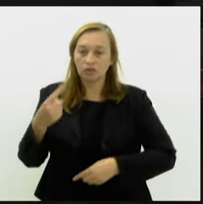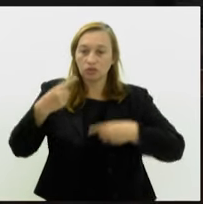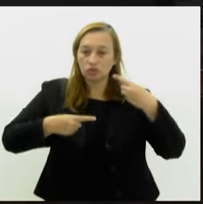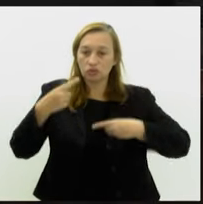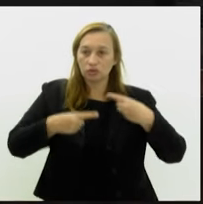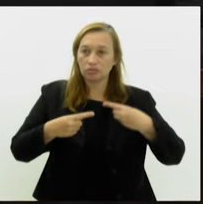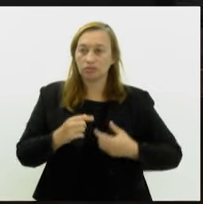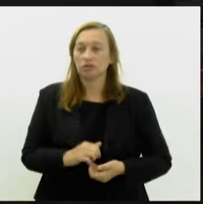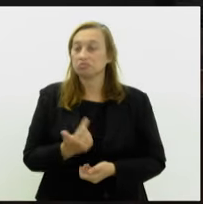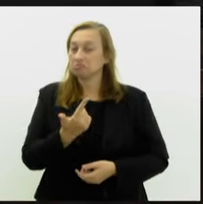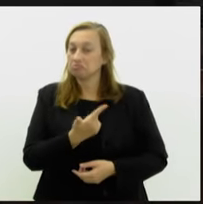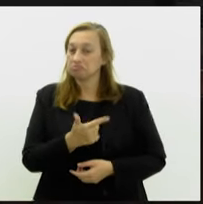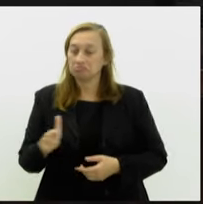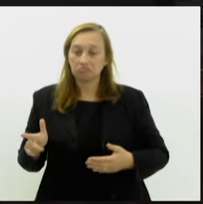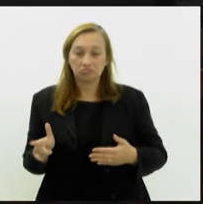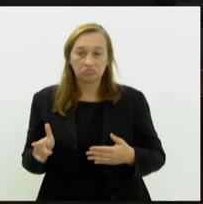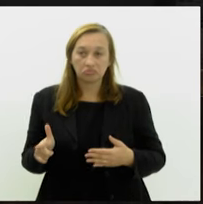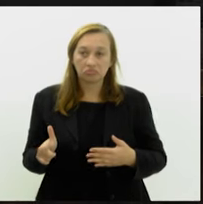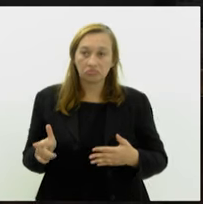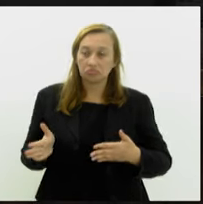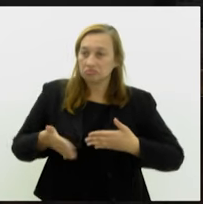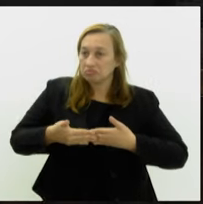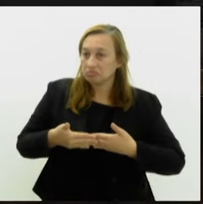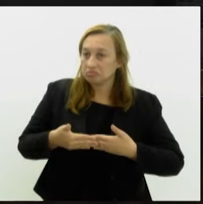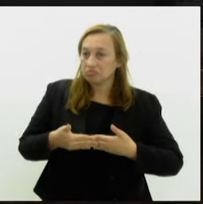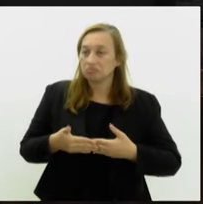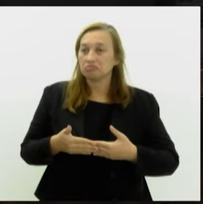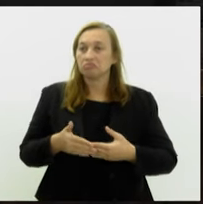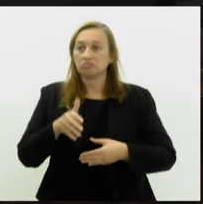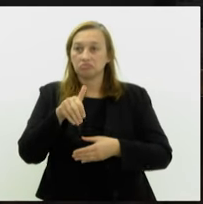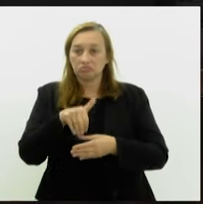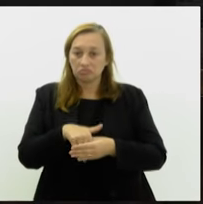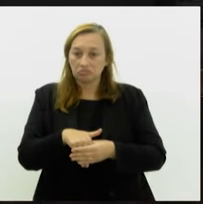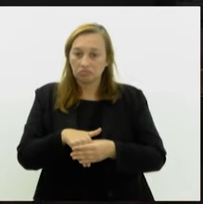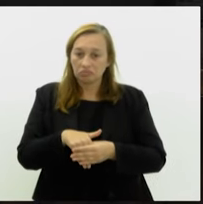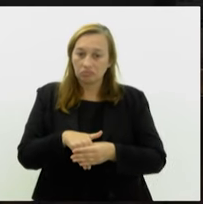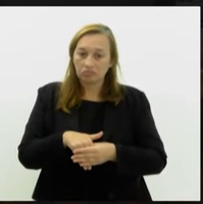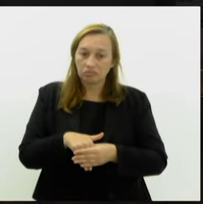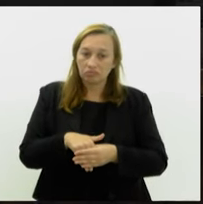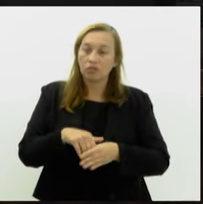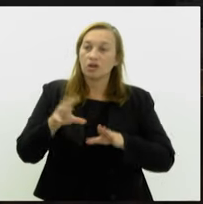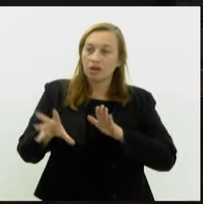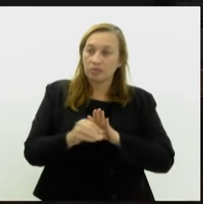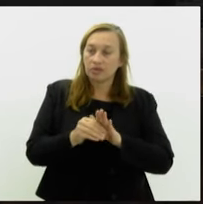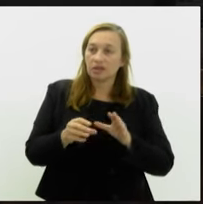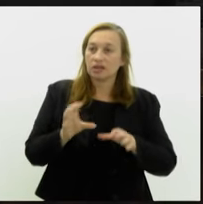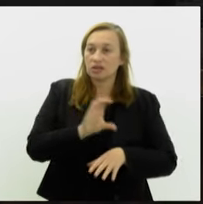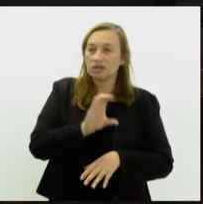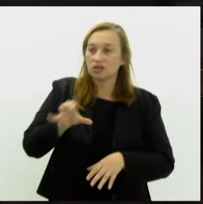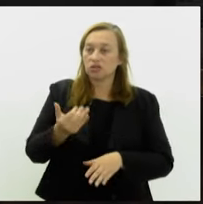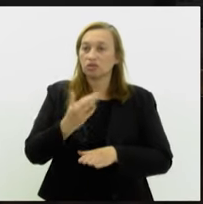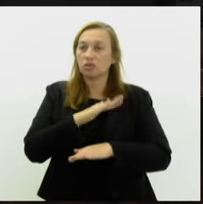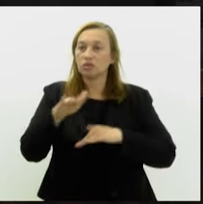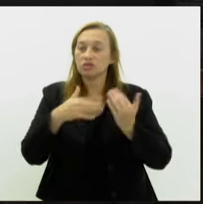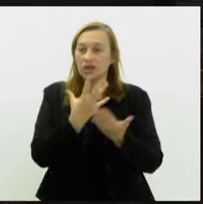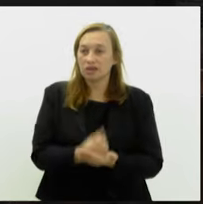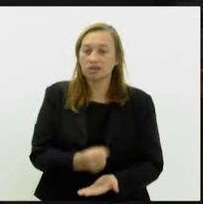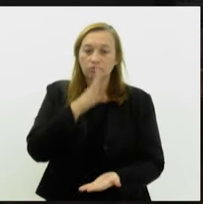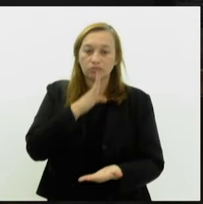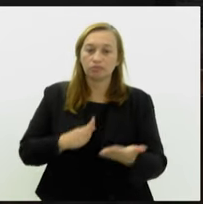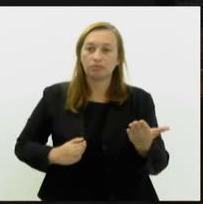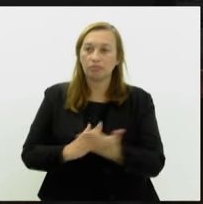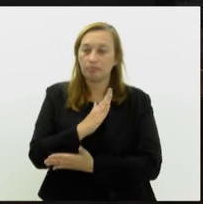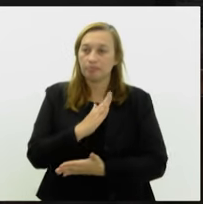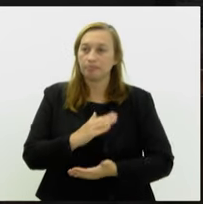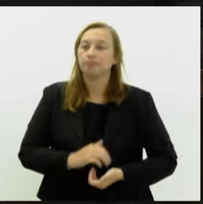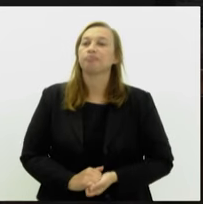discussão. Não havendo quem queira discutir, encerrada a discussão, em votação a emenda da CCJ. Senhores que aprovam, permaneçam como